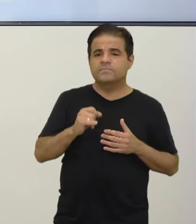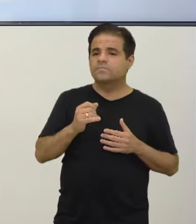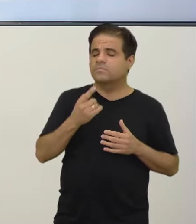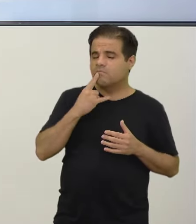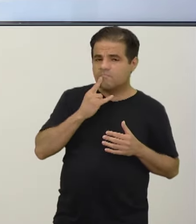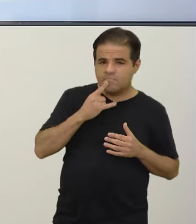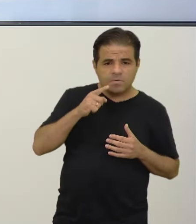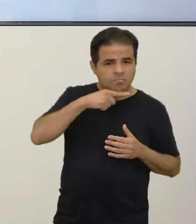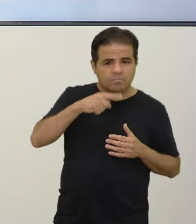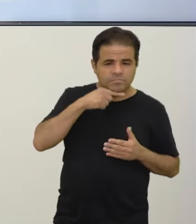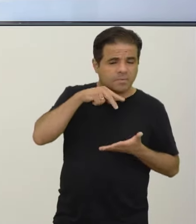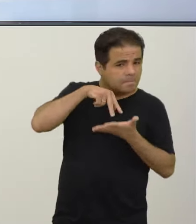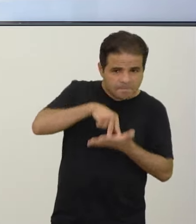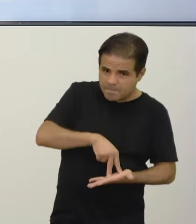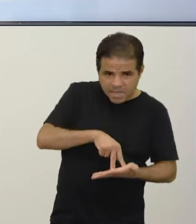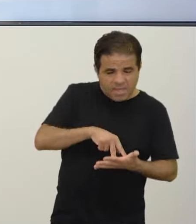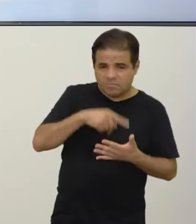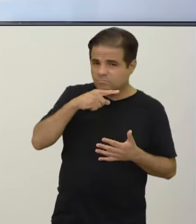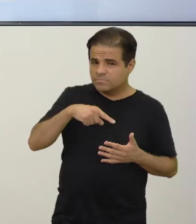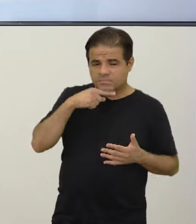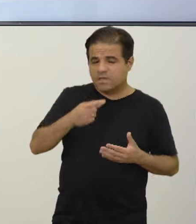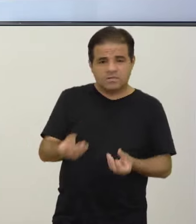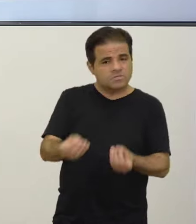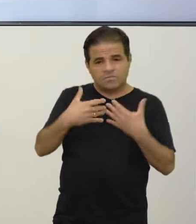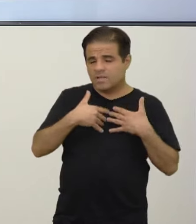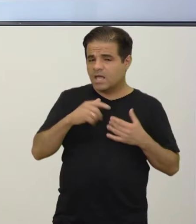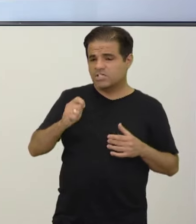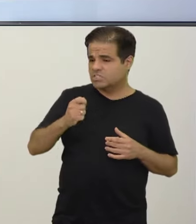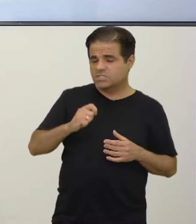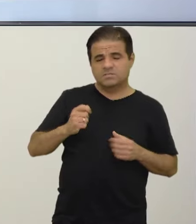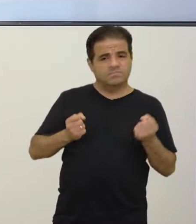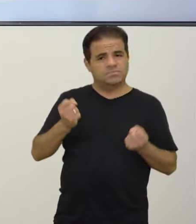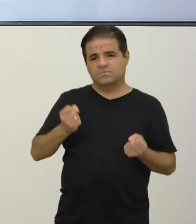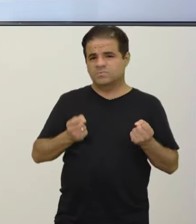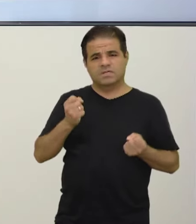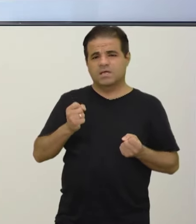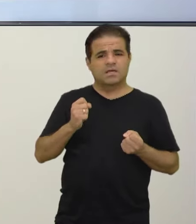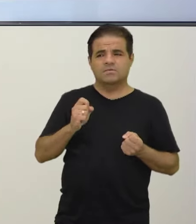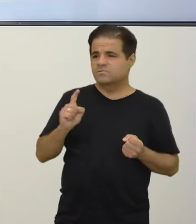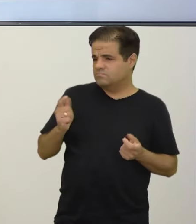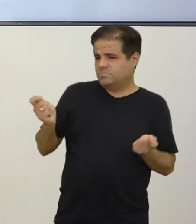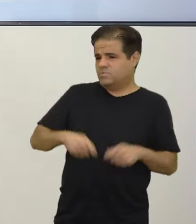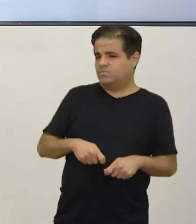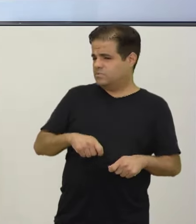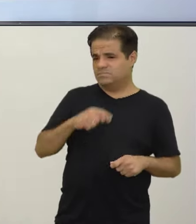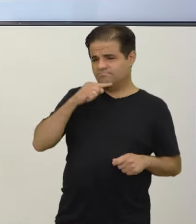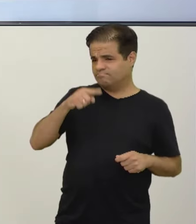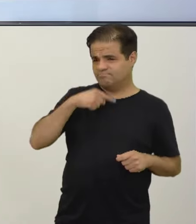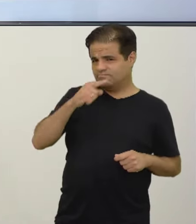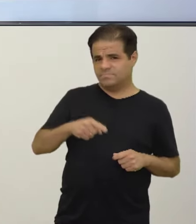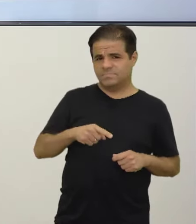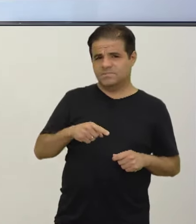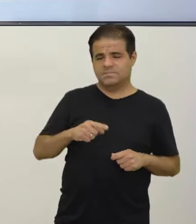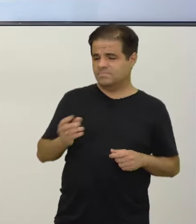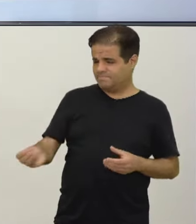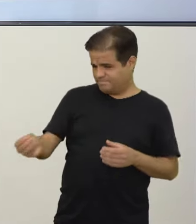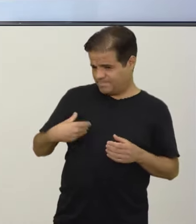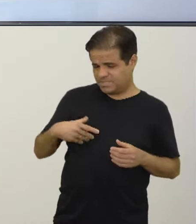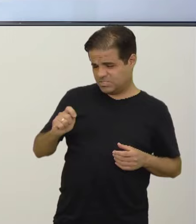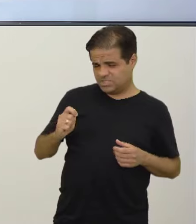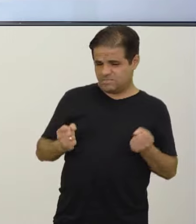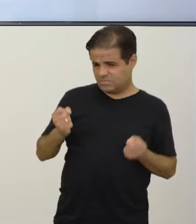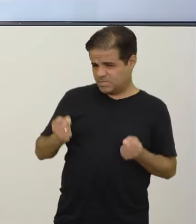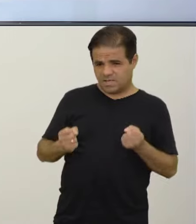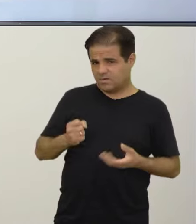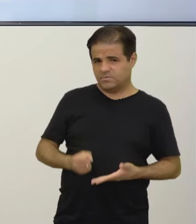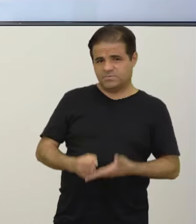bêbada, que eu não consigo nem ficar em pé, e você não vai me oferecer a chave do meu carro, você vai olhar e falar, meu, você não tem nem condições, tipo, dá a chave do seu carro aqui, que ou eu levo,